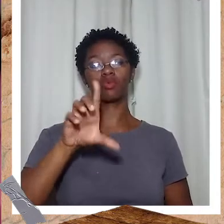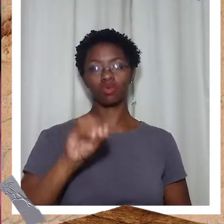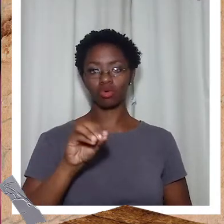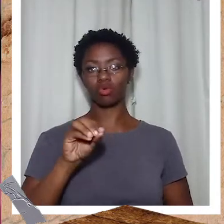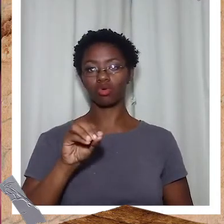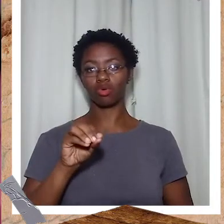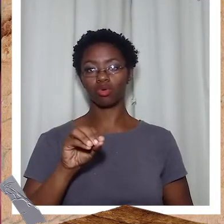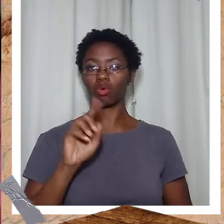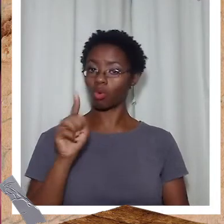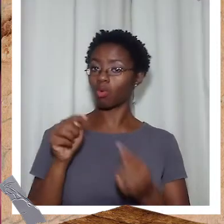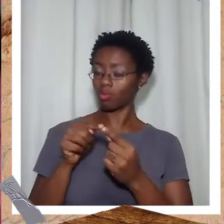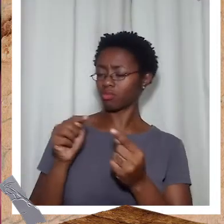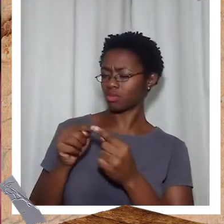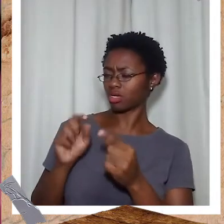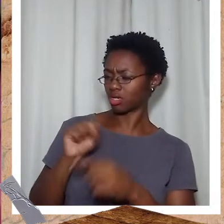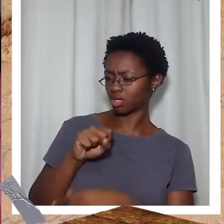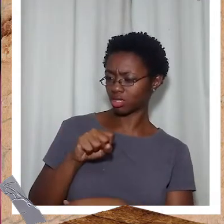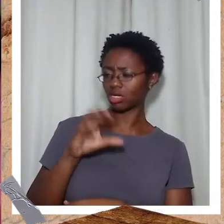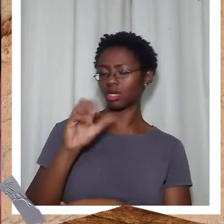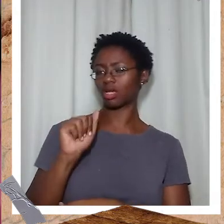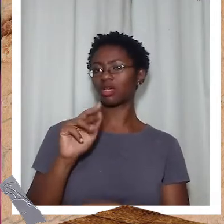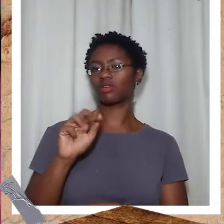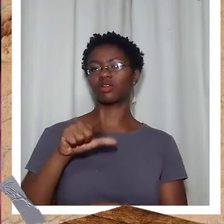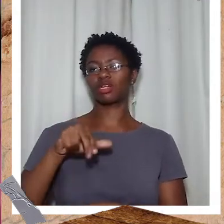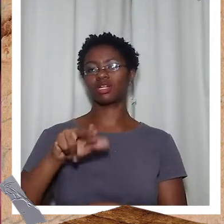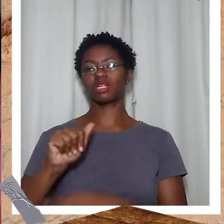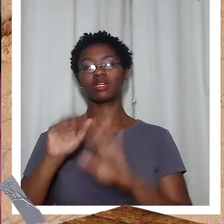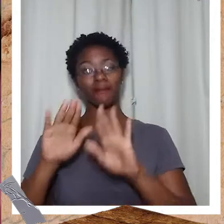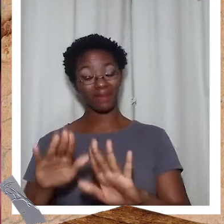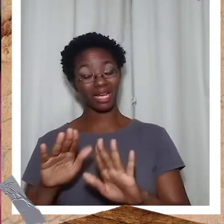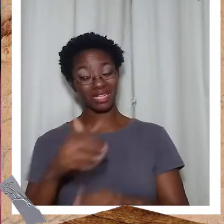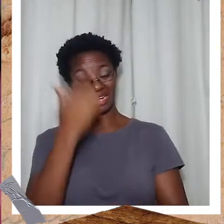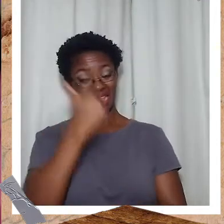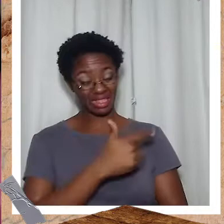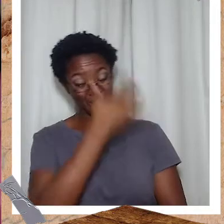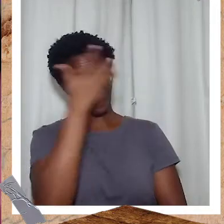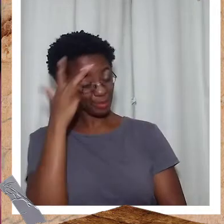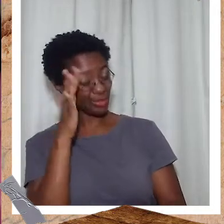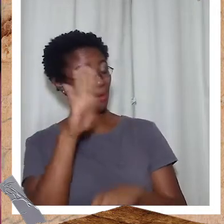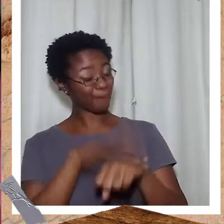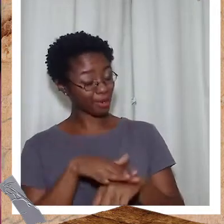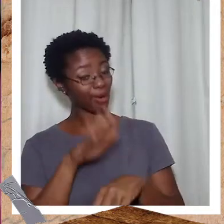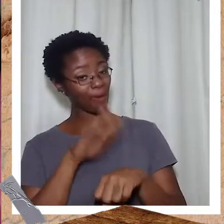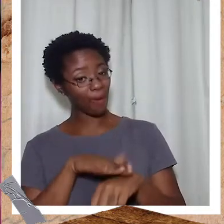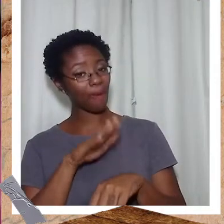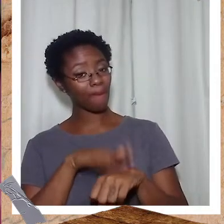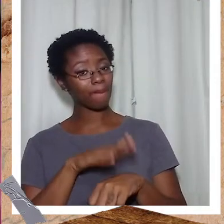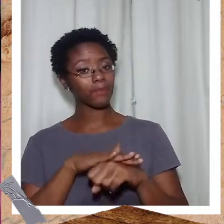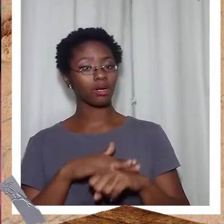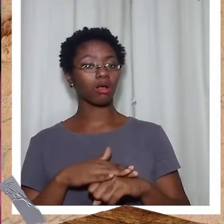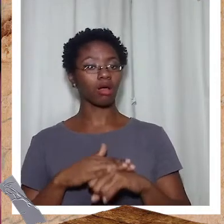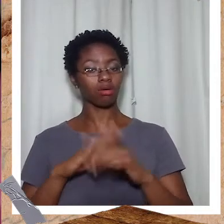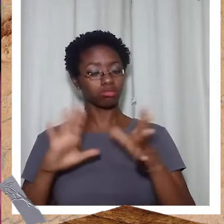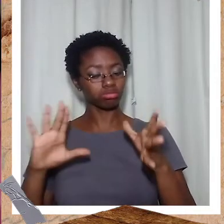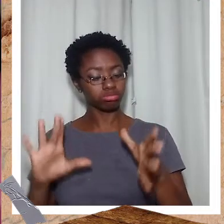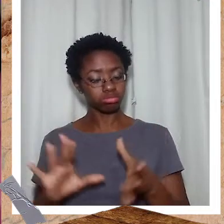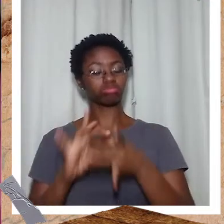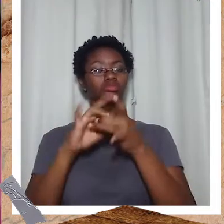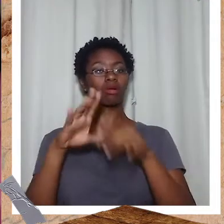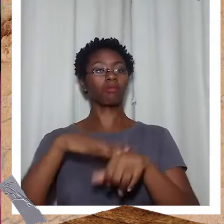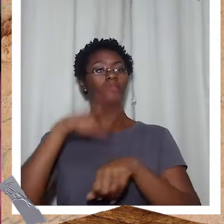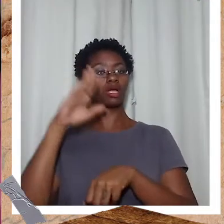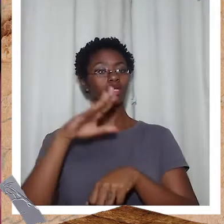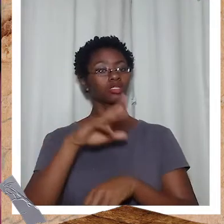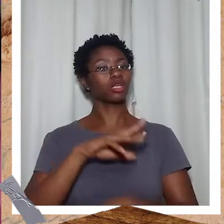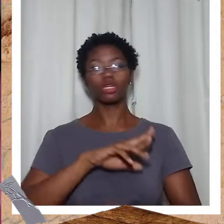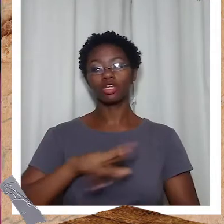facetas de Carolina, mas a Carolina pessoa era muito mais complexa. Então, às vezes, a Carolina pessoa não fecha numa arrumação